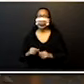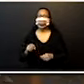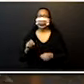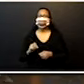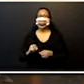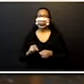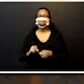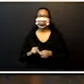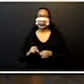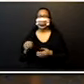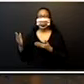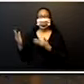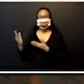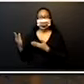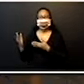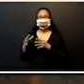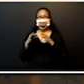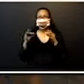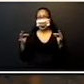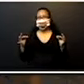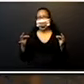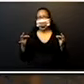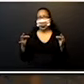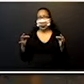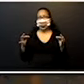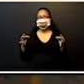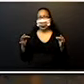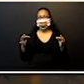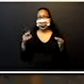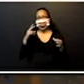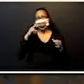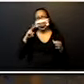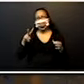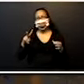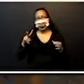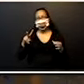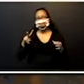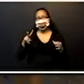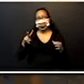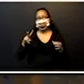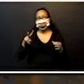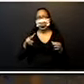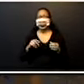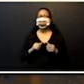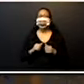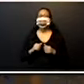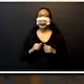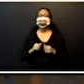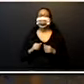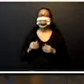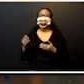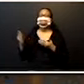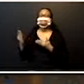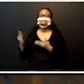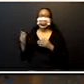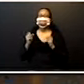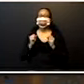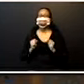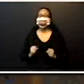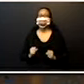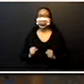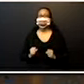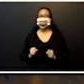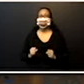Fazendo assim, a gente fica bem simplesinho. Olha lá a primeira. A primeira diz assim para nós, que isso pode ser